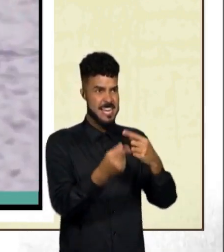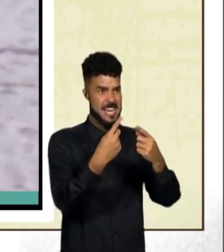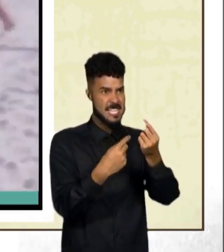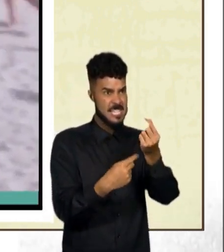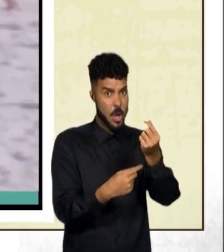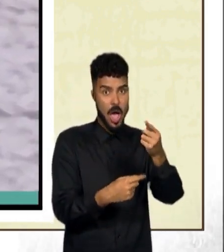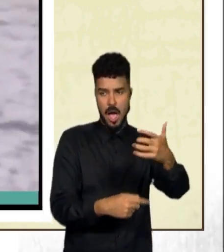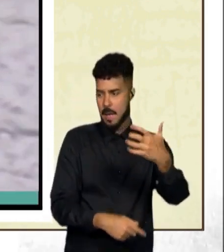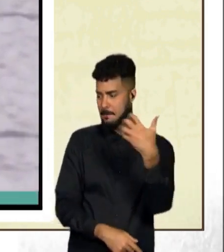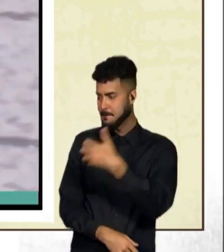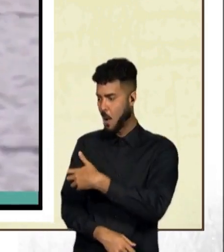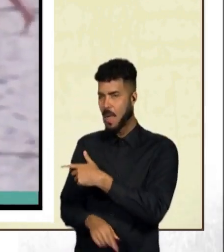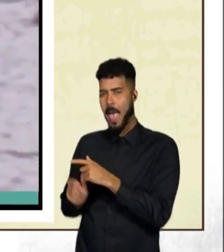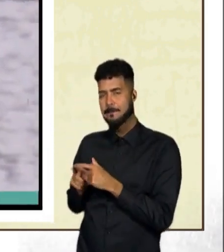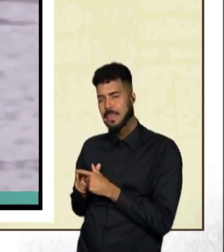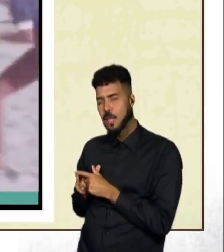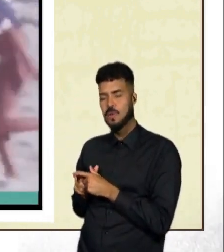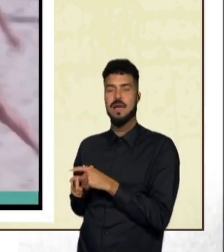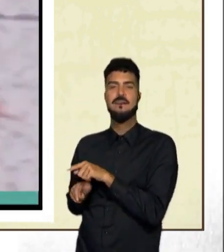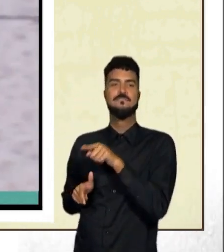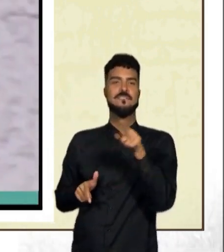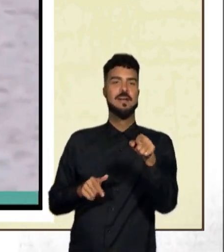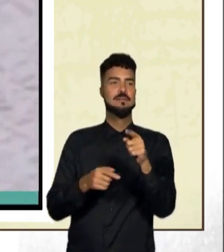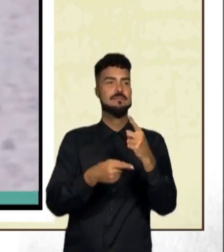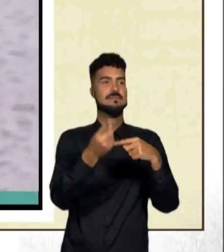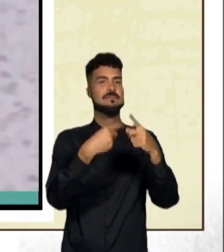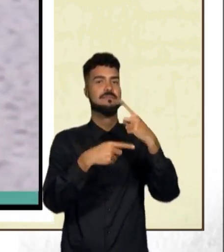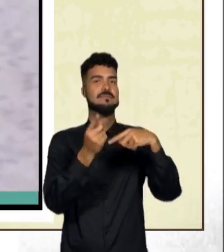ter os seus próprios times, né?